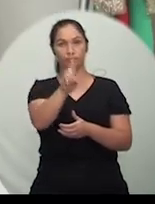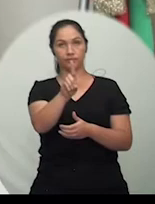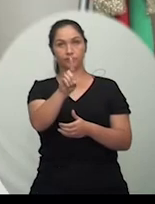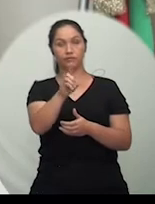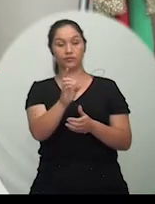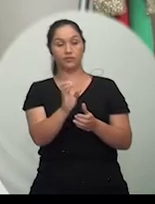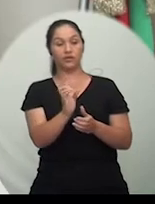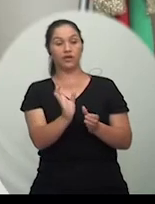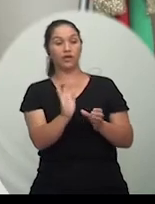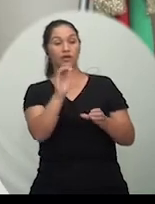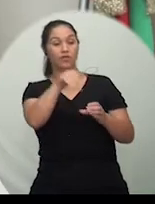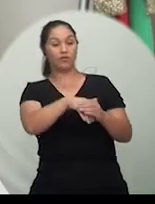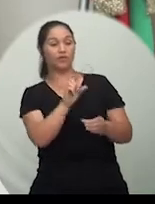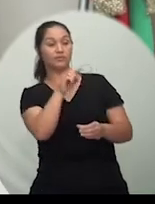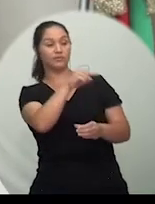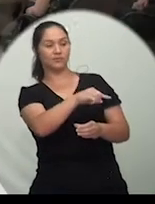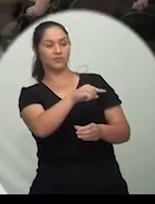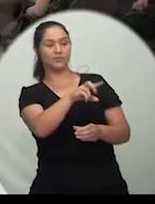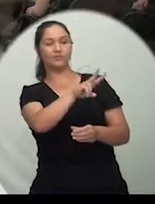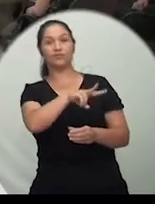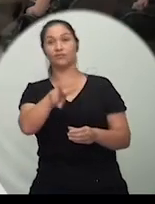Chapa 2, Dailton Feuser.